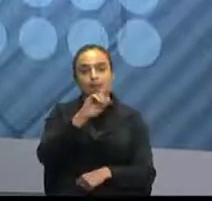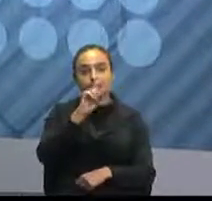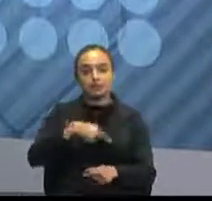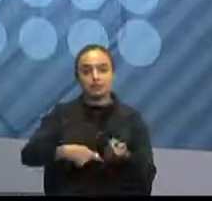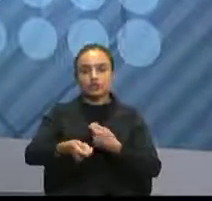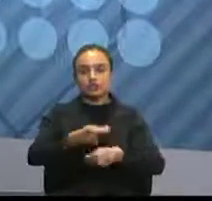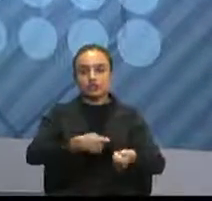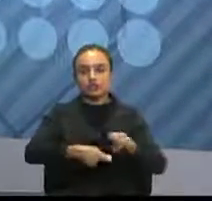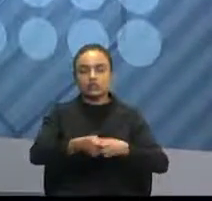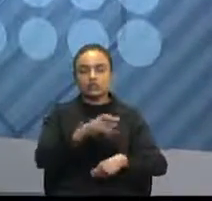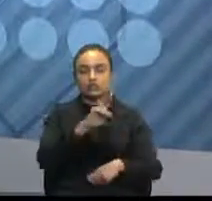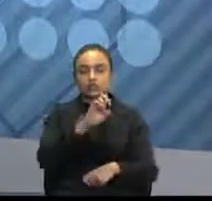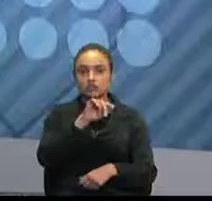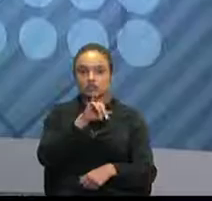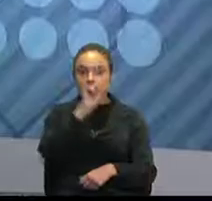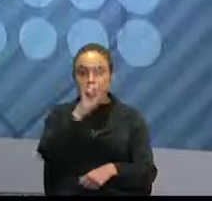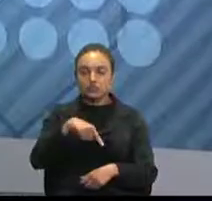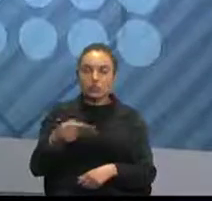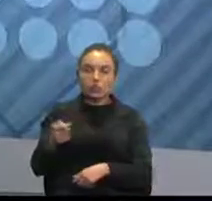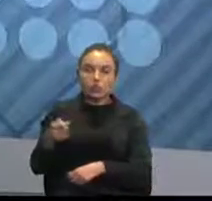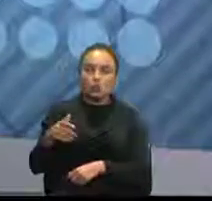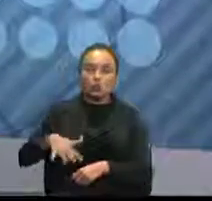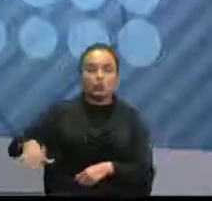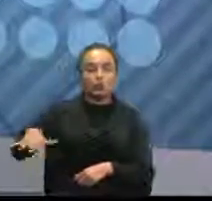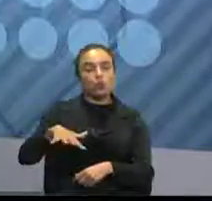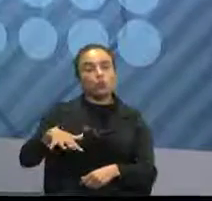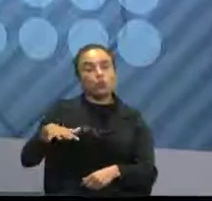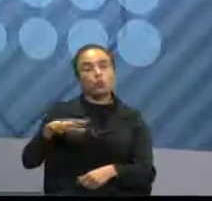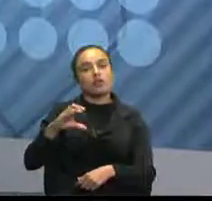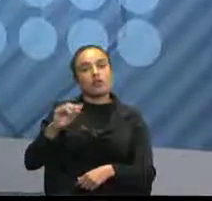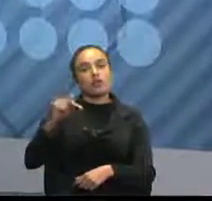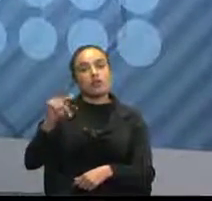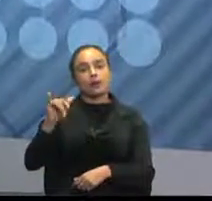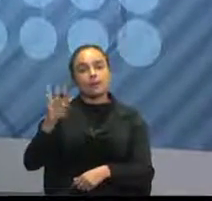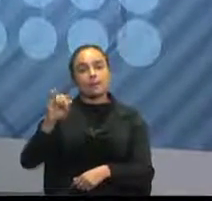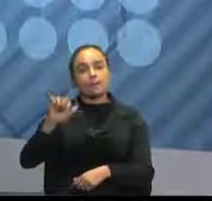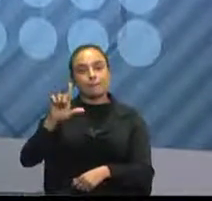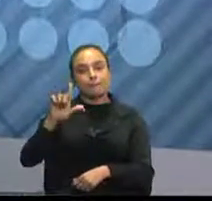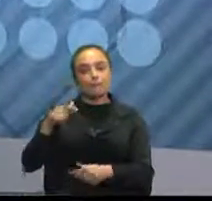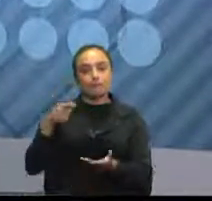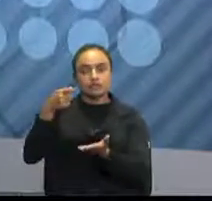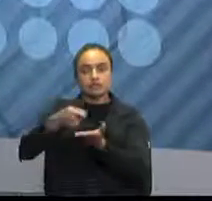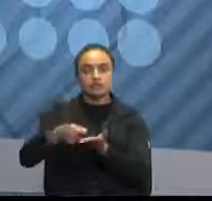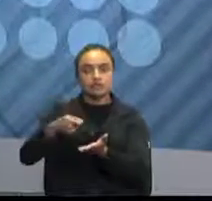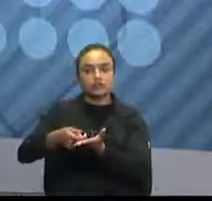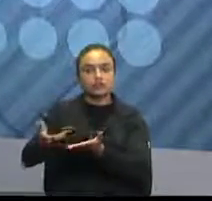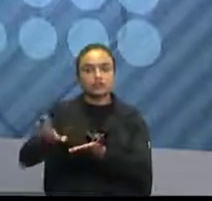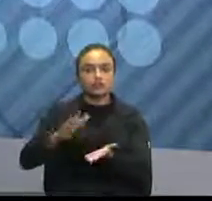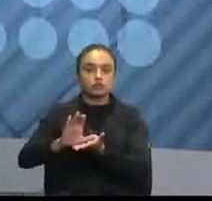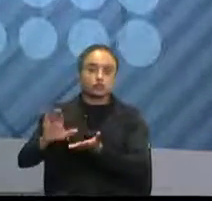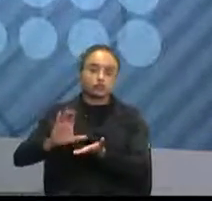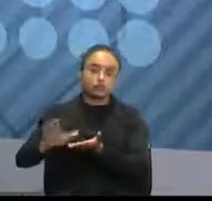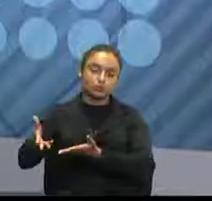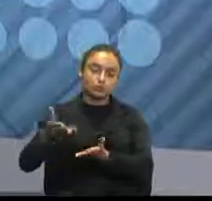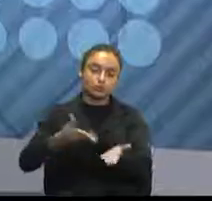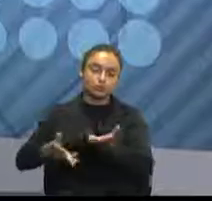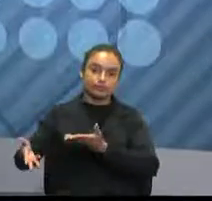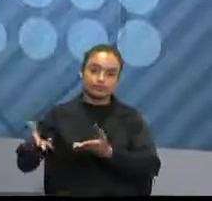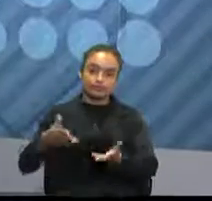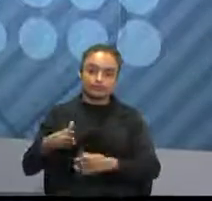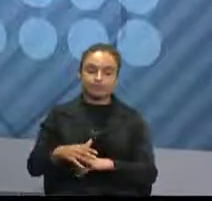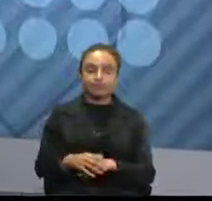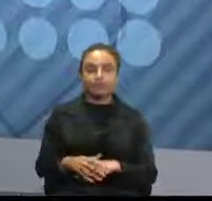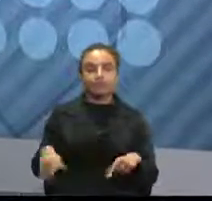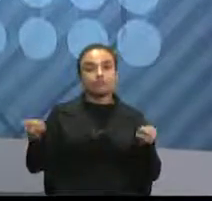capitais são negociados em bolsa isso também pode determinar o volume o valor das ações também podemos analisar